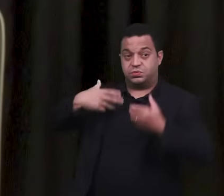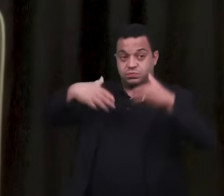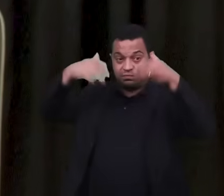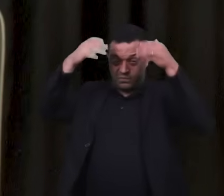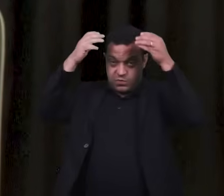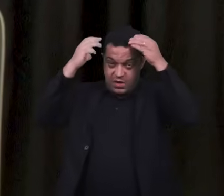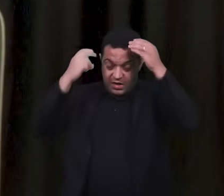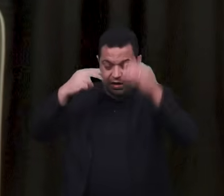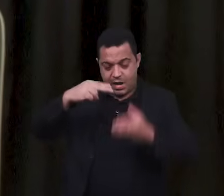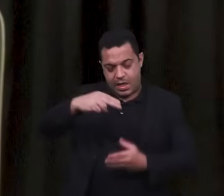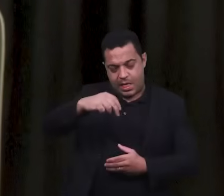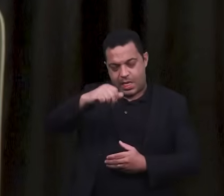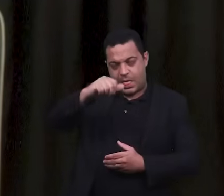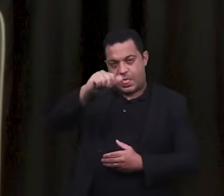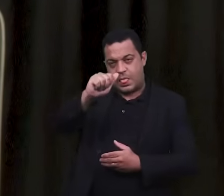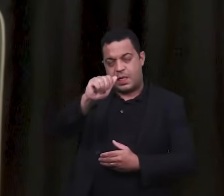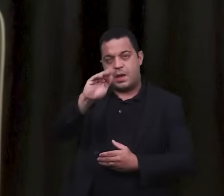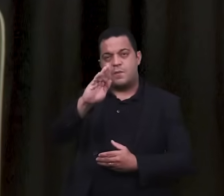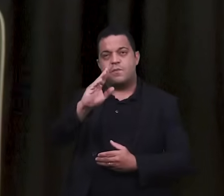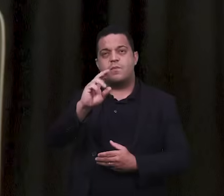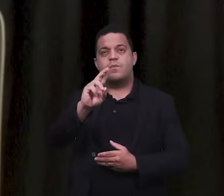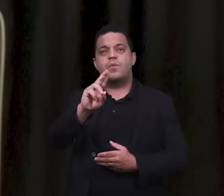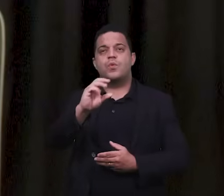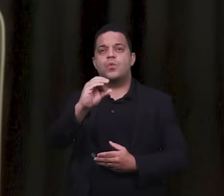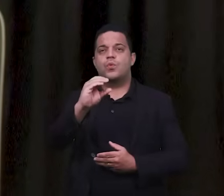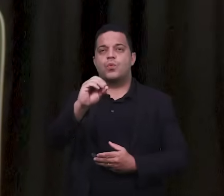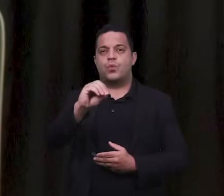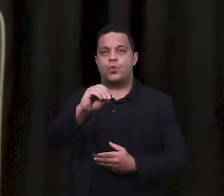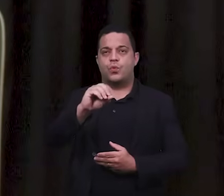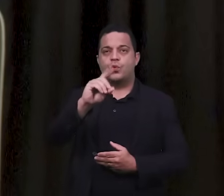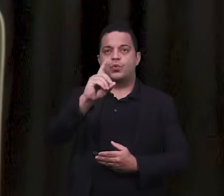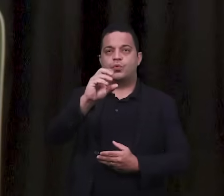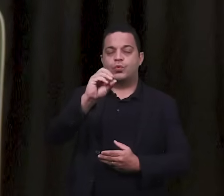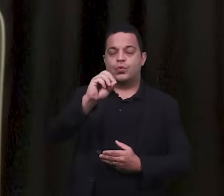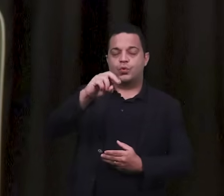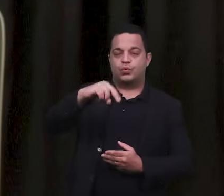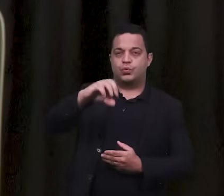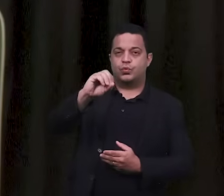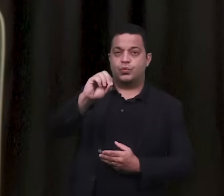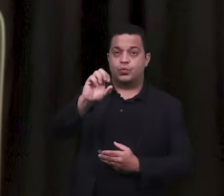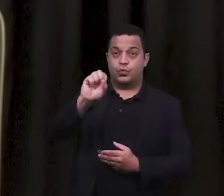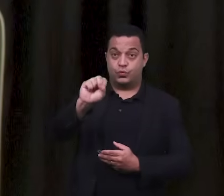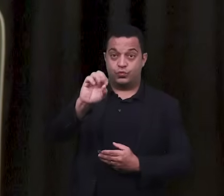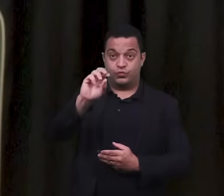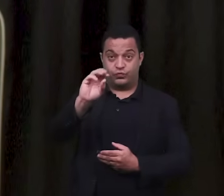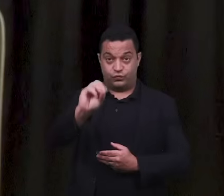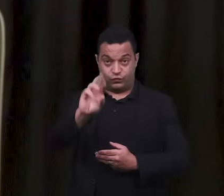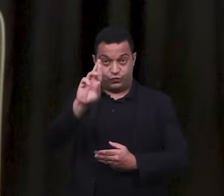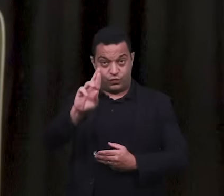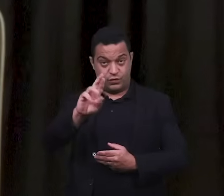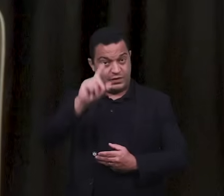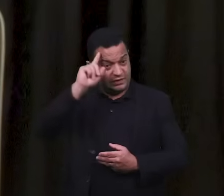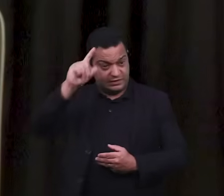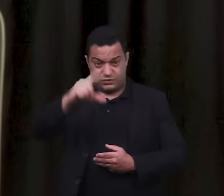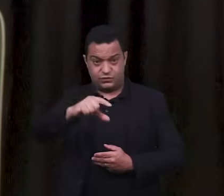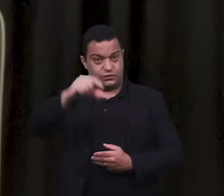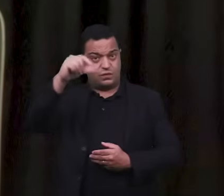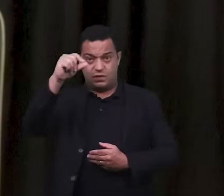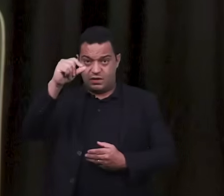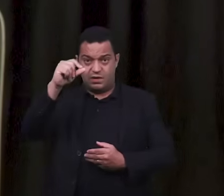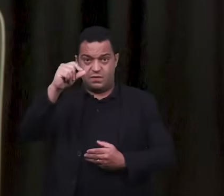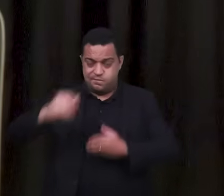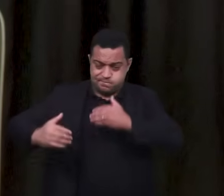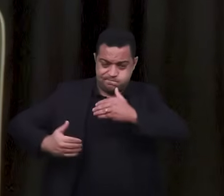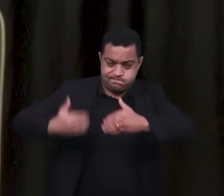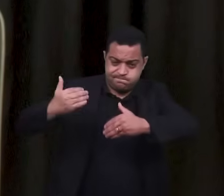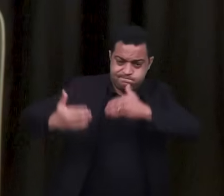diz que Deus chama Nabucodonosor de meu servo. Isso. Tem um outro também, que foi aquele de Ciro, rei da Pérsia, né? Que